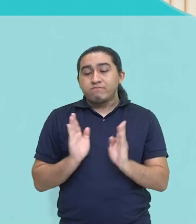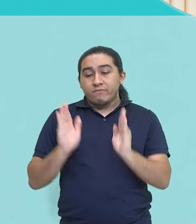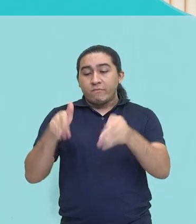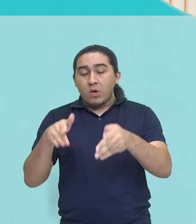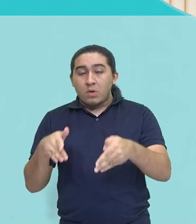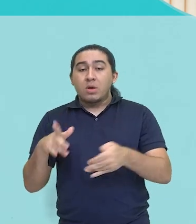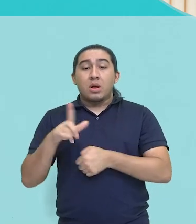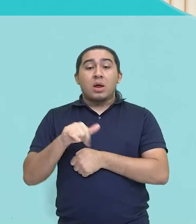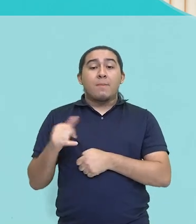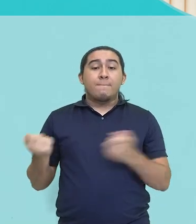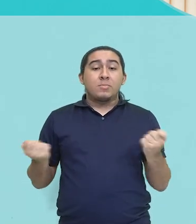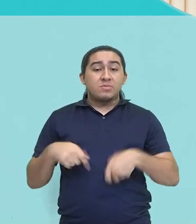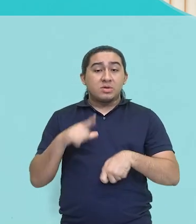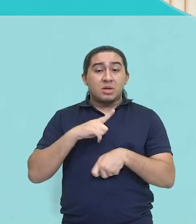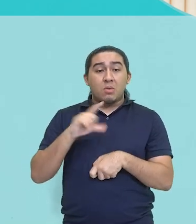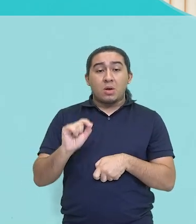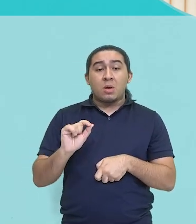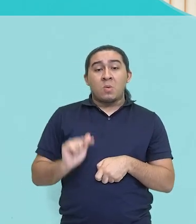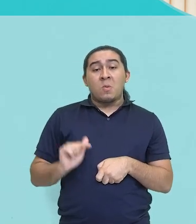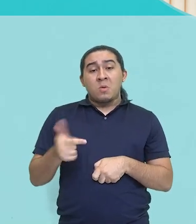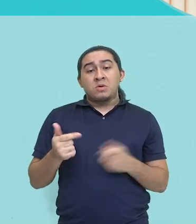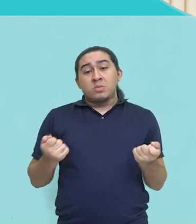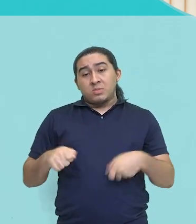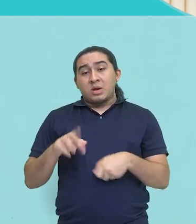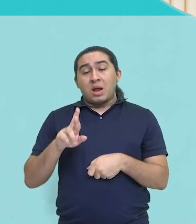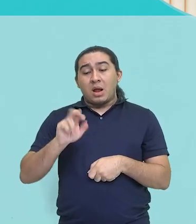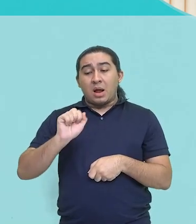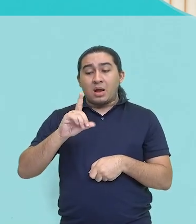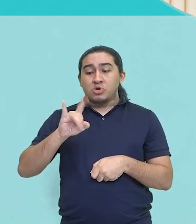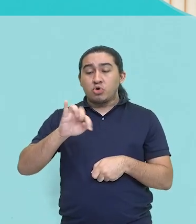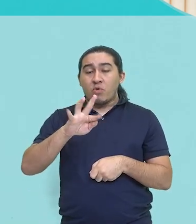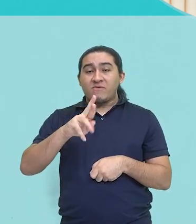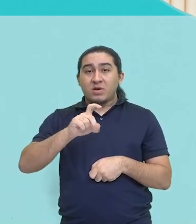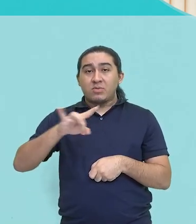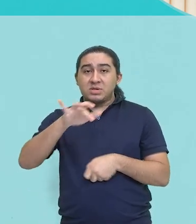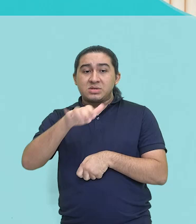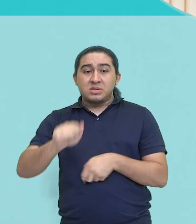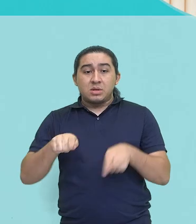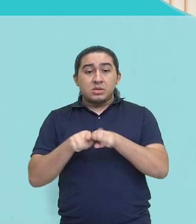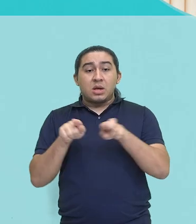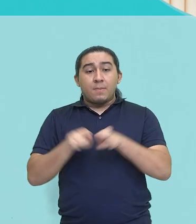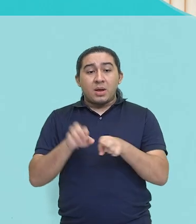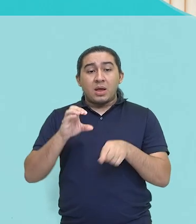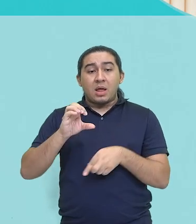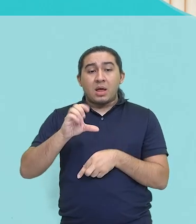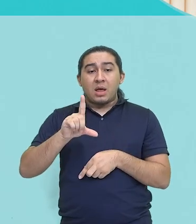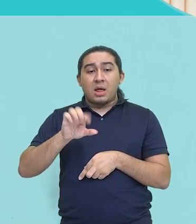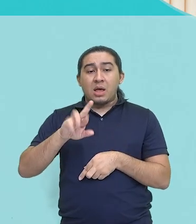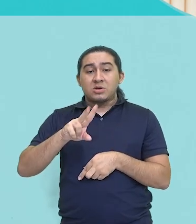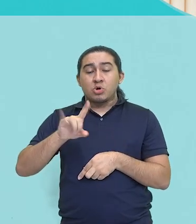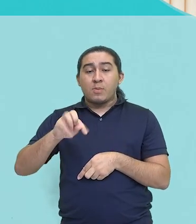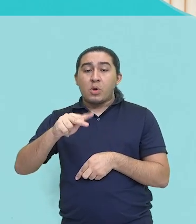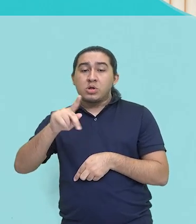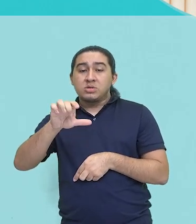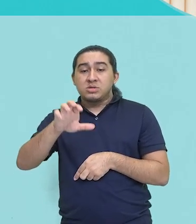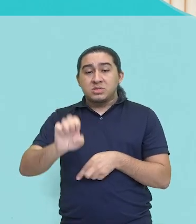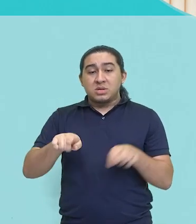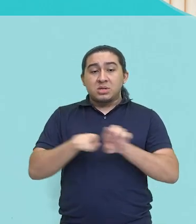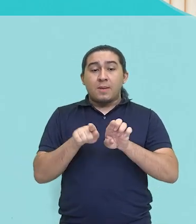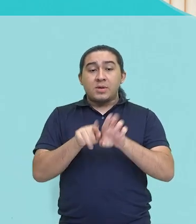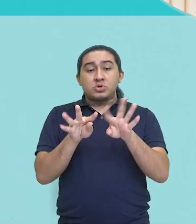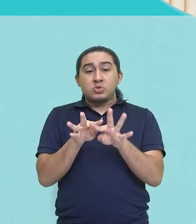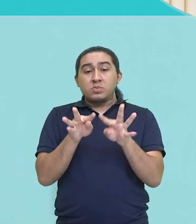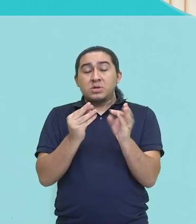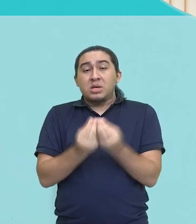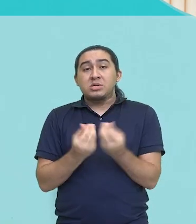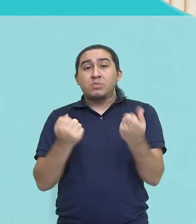específicos, é possível recorrer a procedimentos como a radiofrequência, a criolipólise e a aplicação de